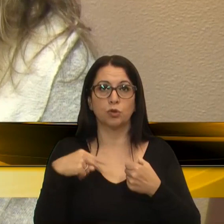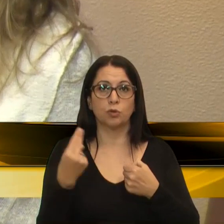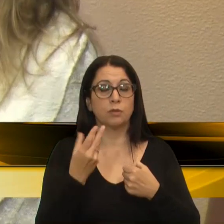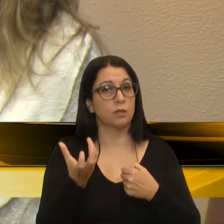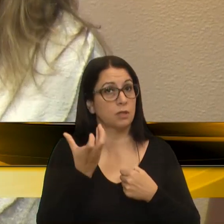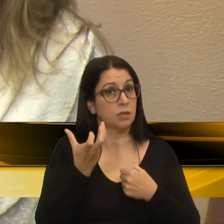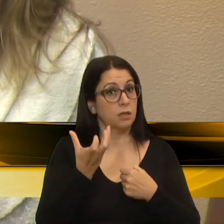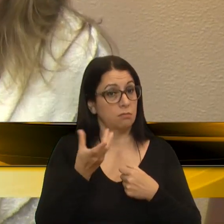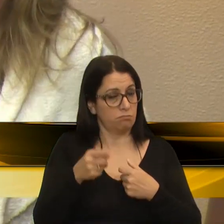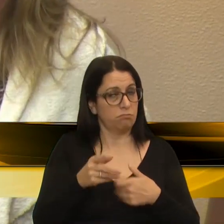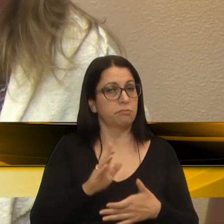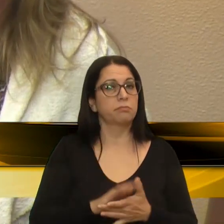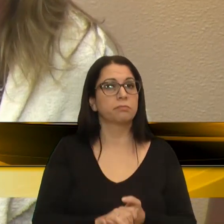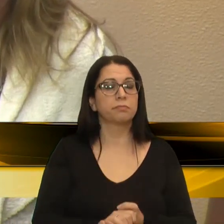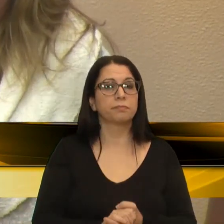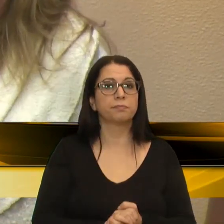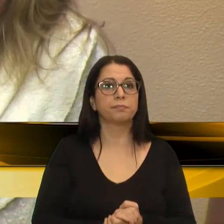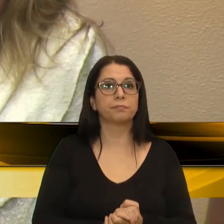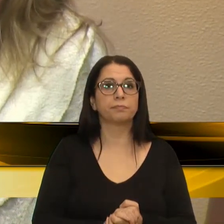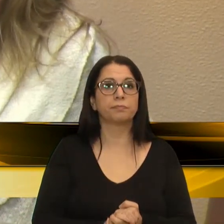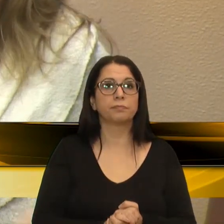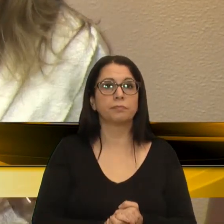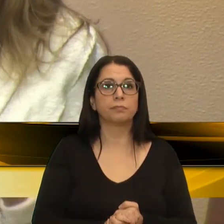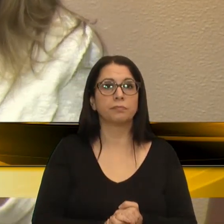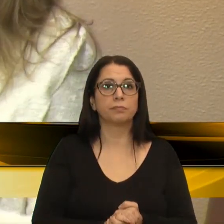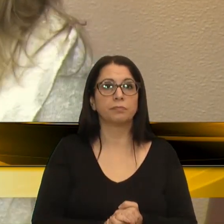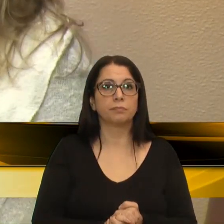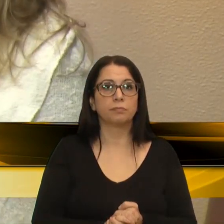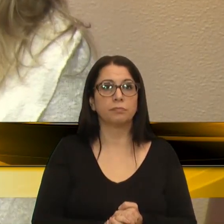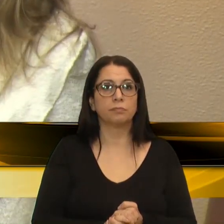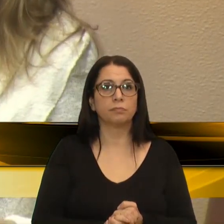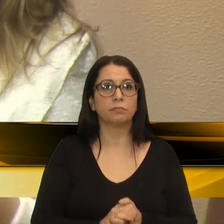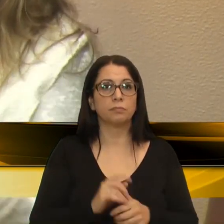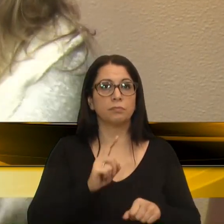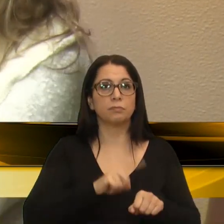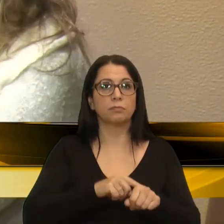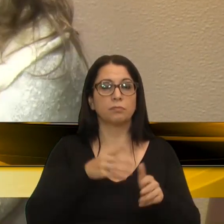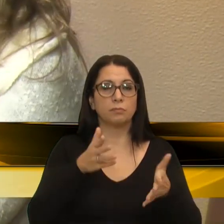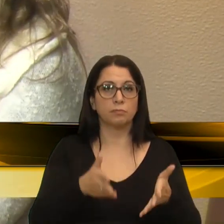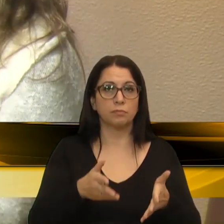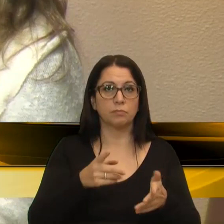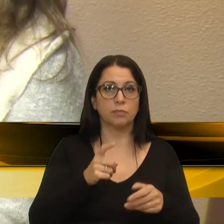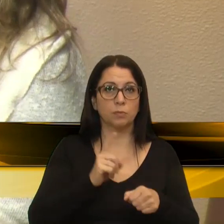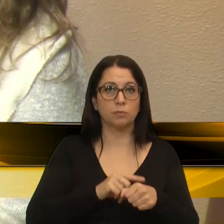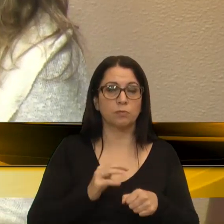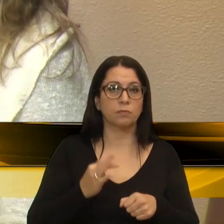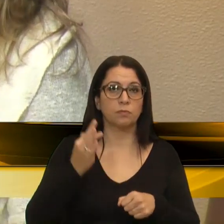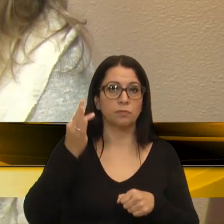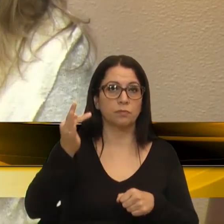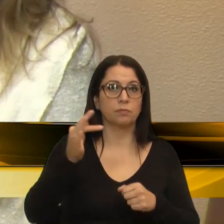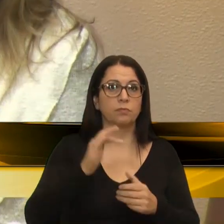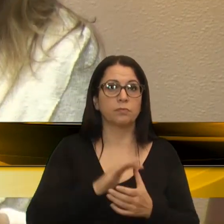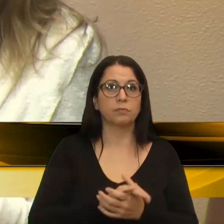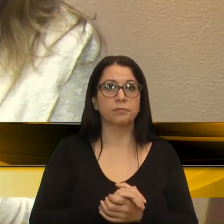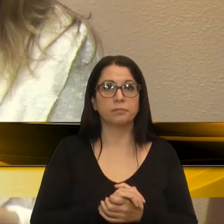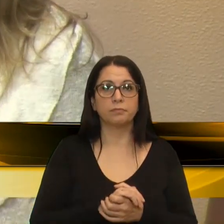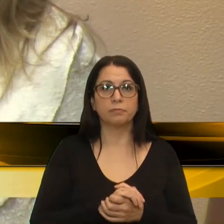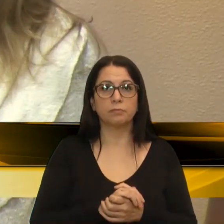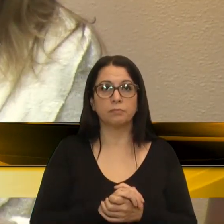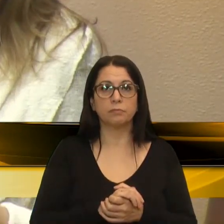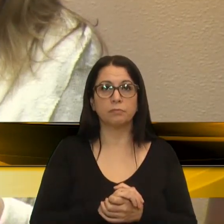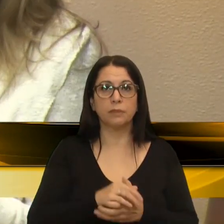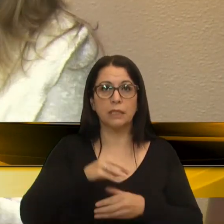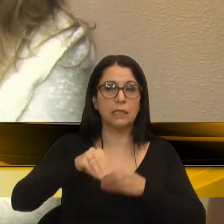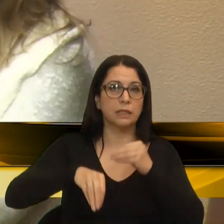queremos ser, né? No momento atual e no momento futuro. E ele